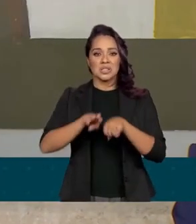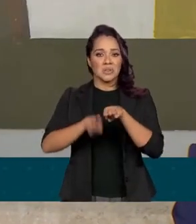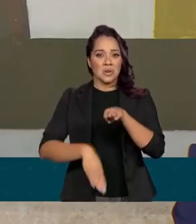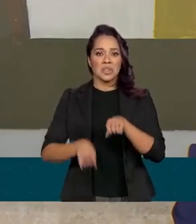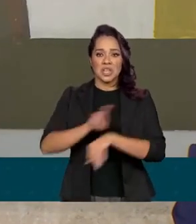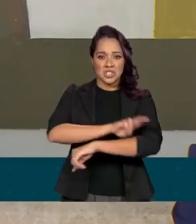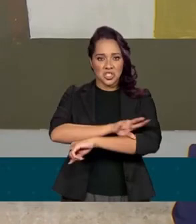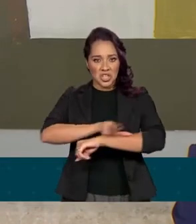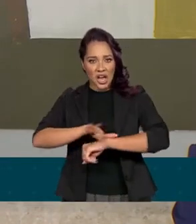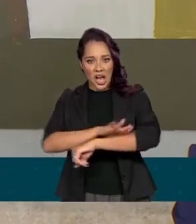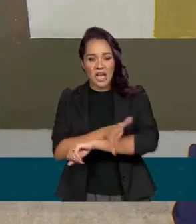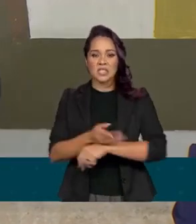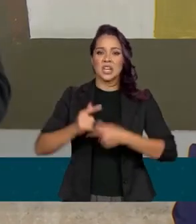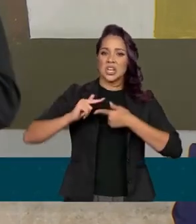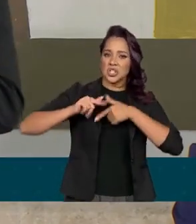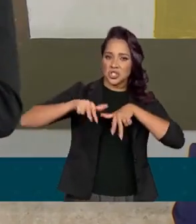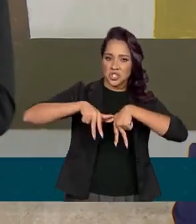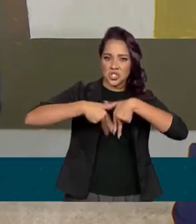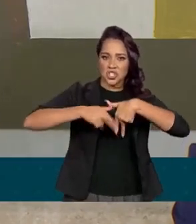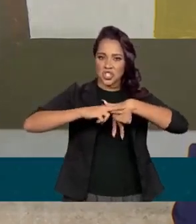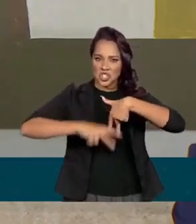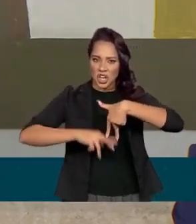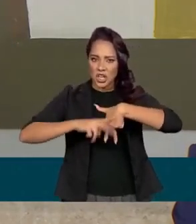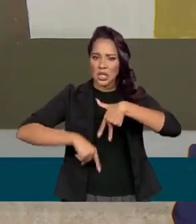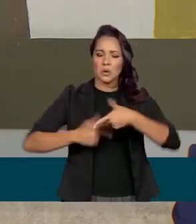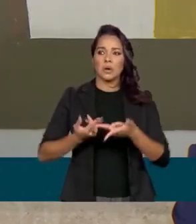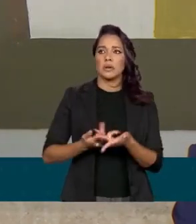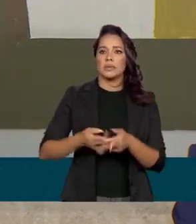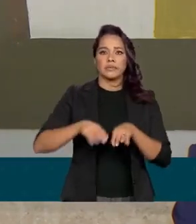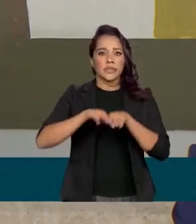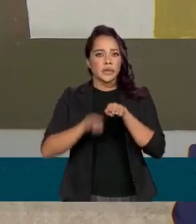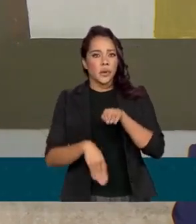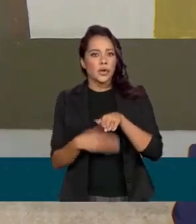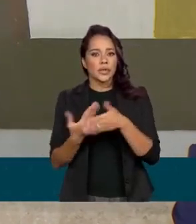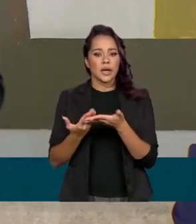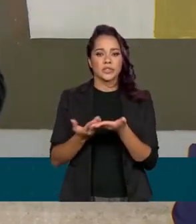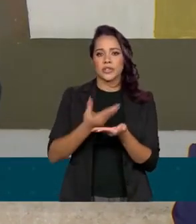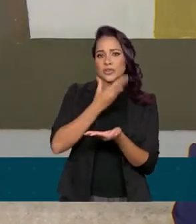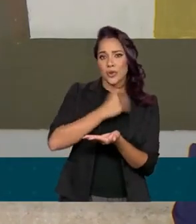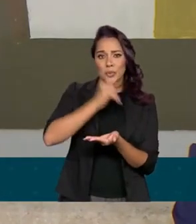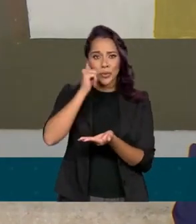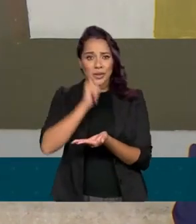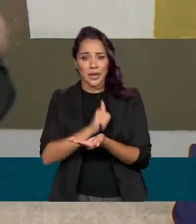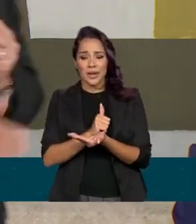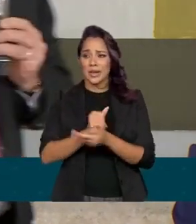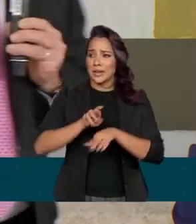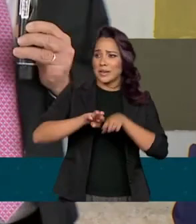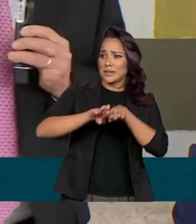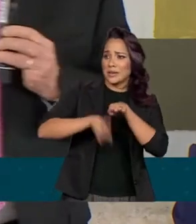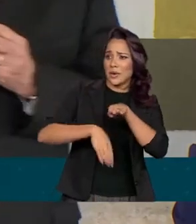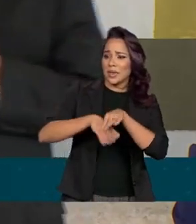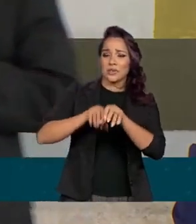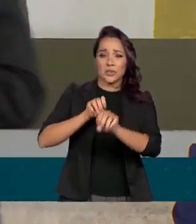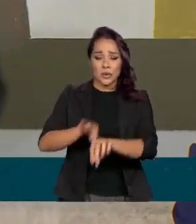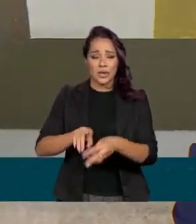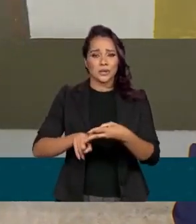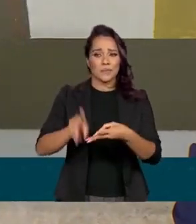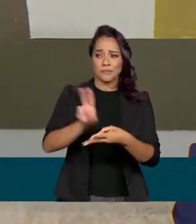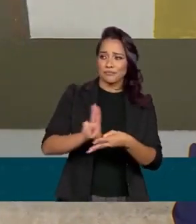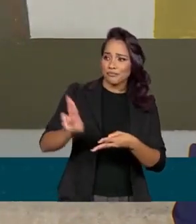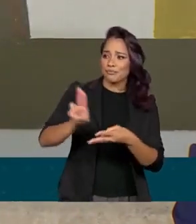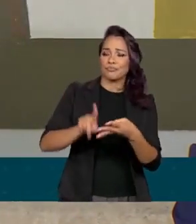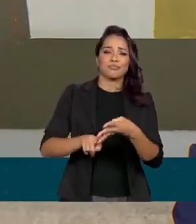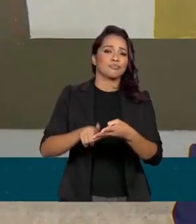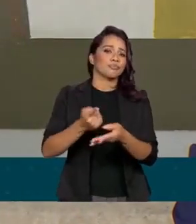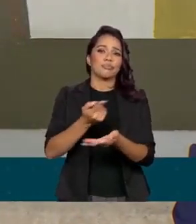de raça, é desigualdade de gênero, é desigualdade, sabe, entre mulher e homem, é desigualdade na educação, na